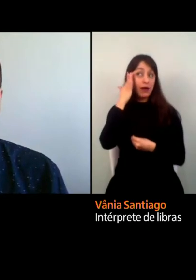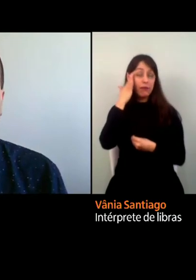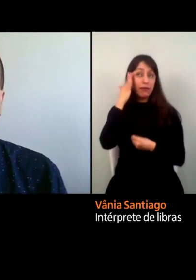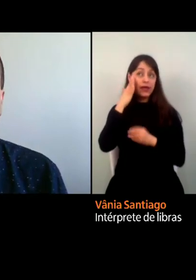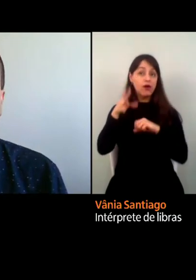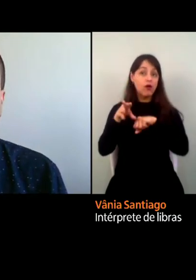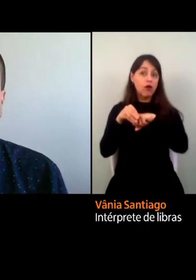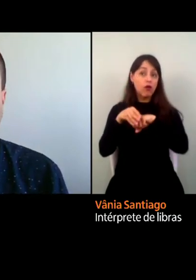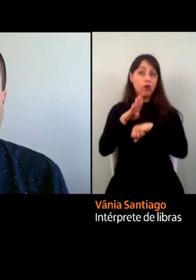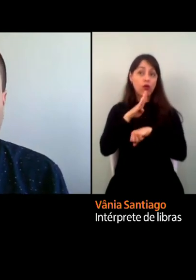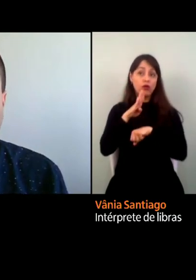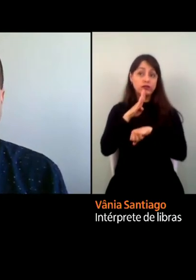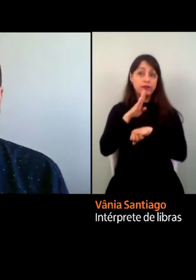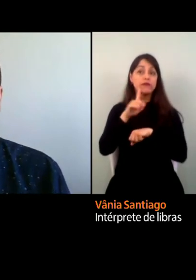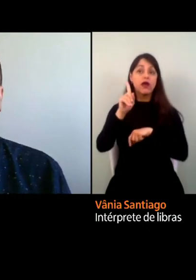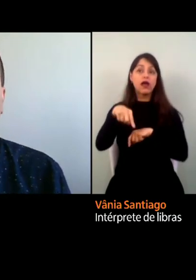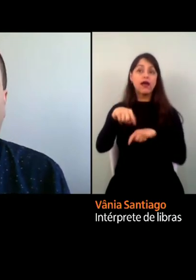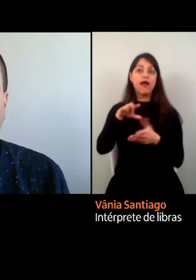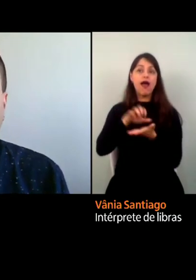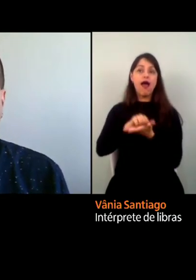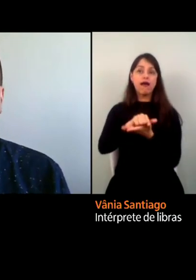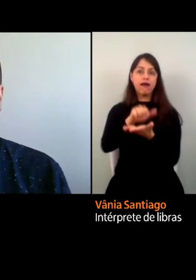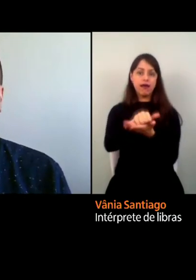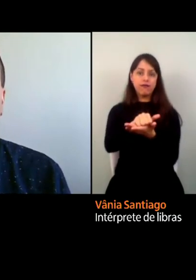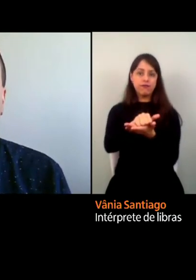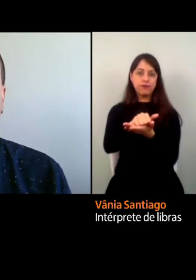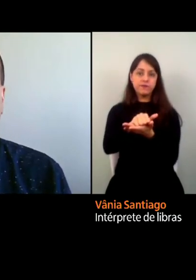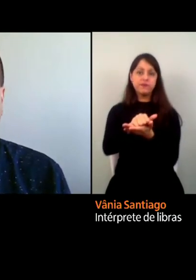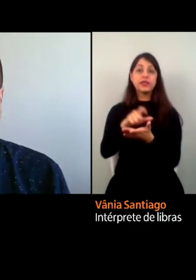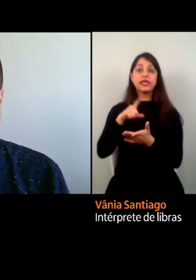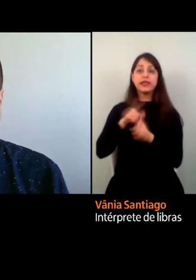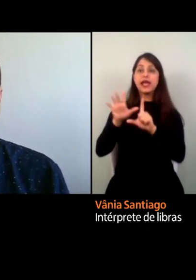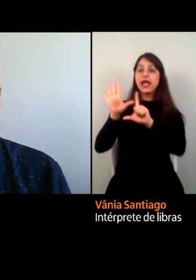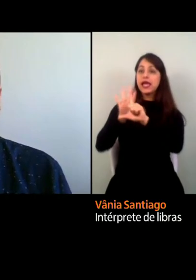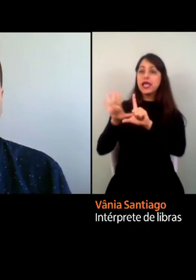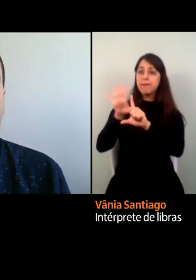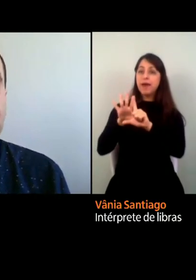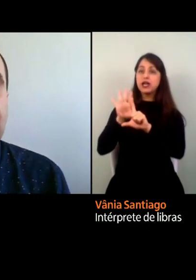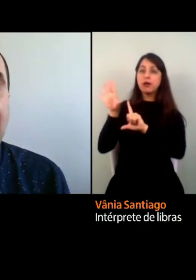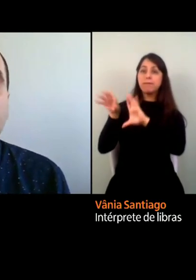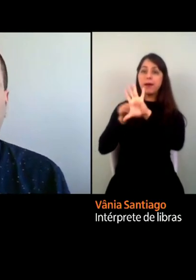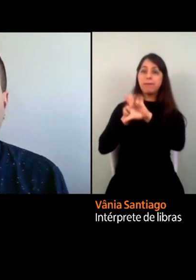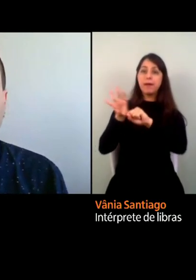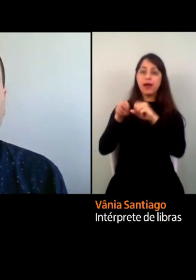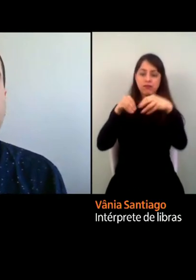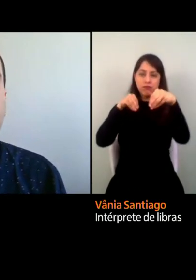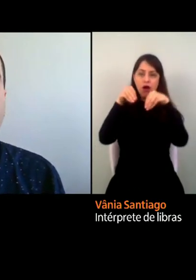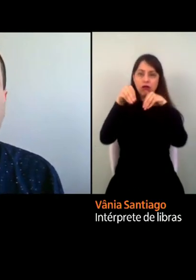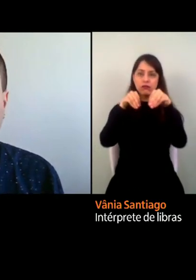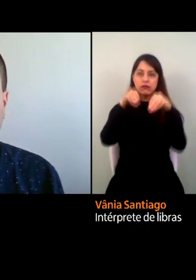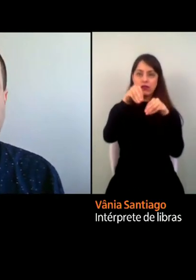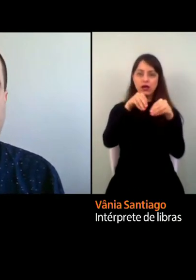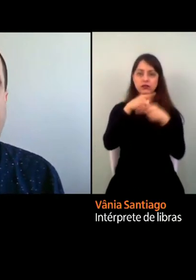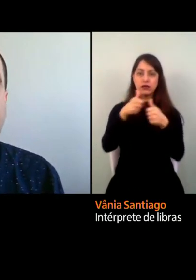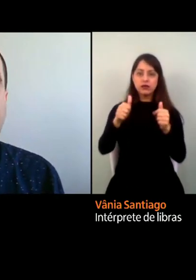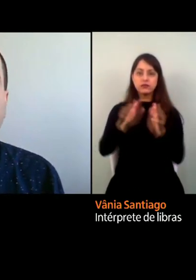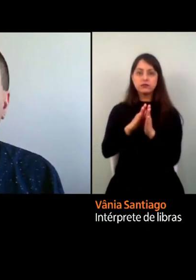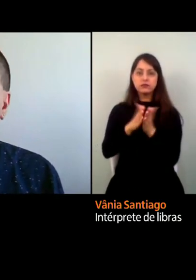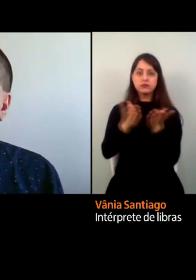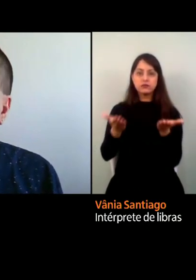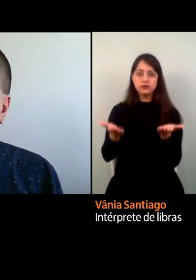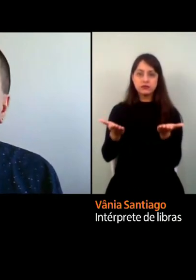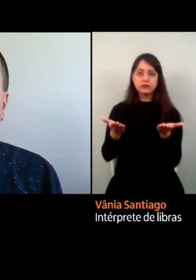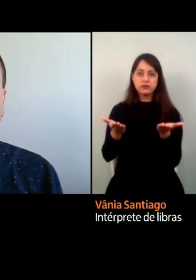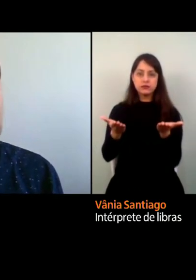coligidas e montadas por ele no Atlas Mnemosyne iniciado em